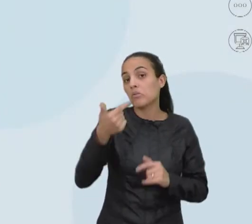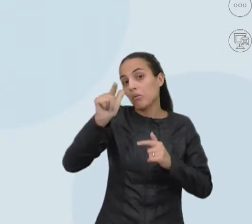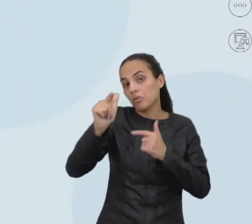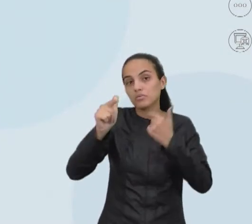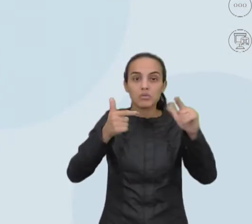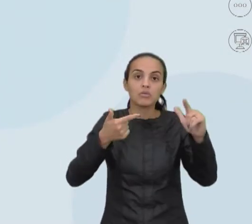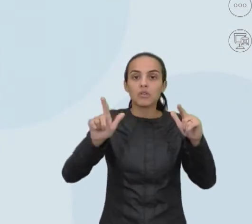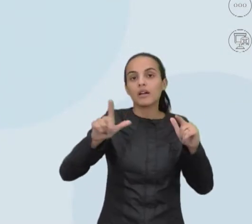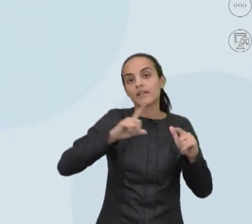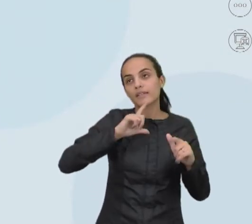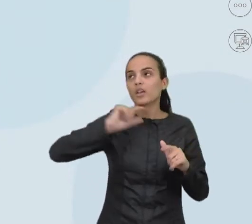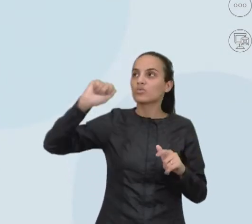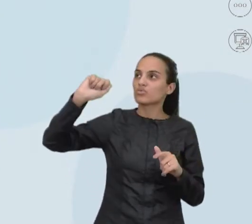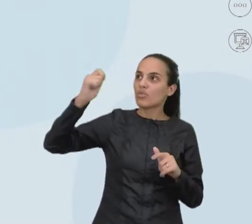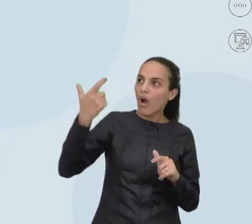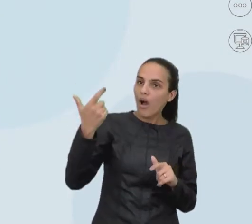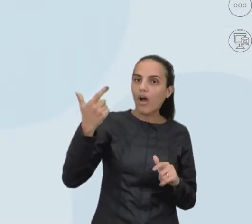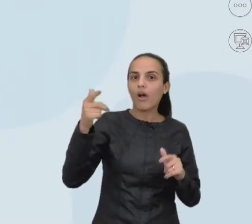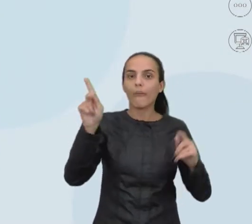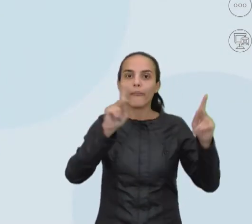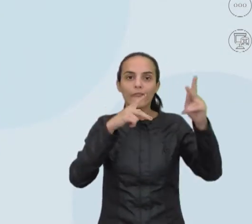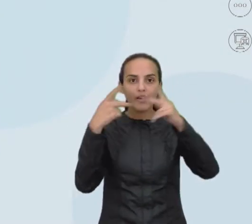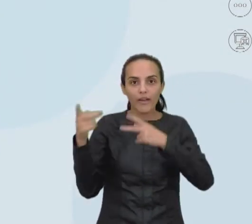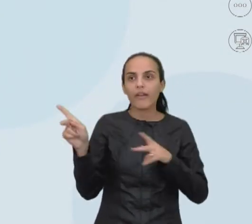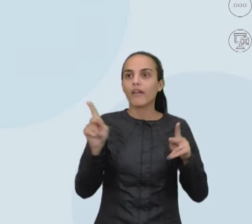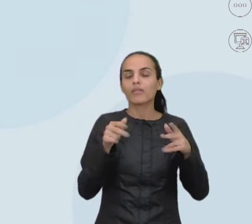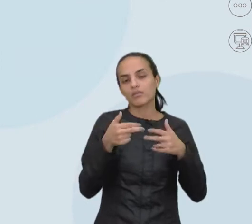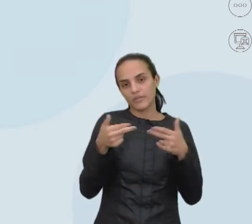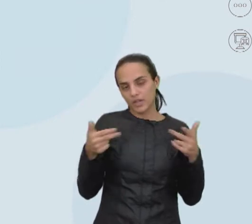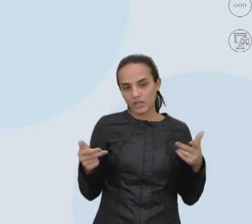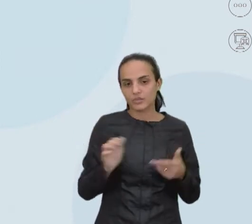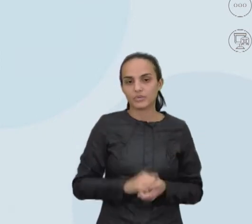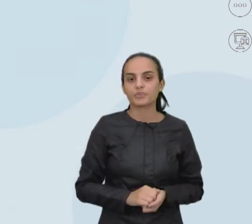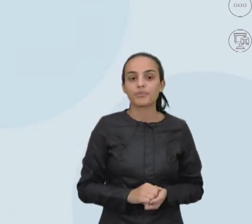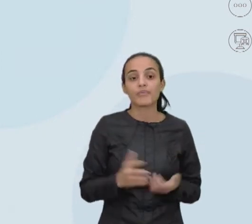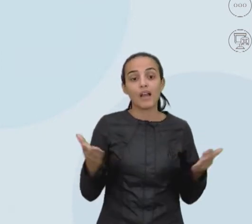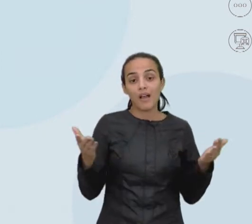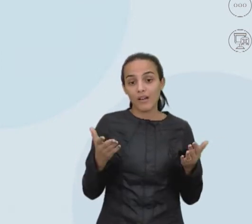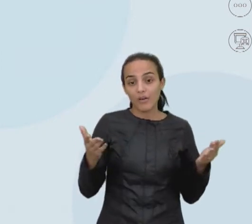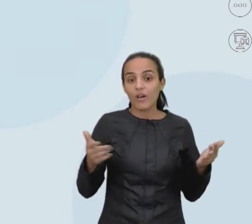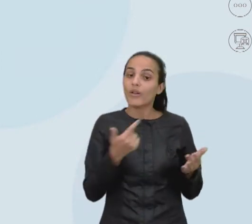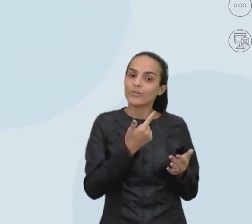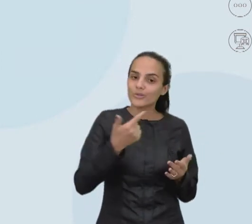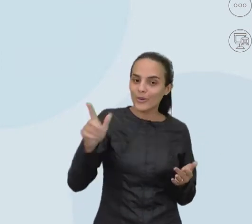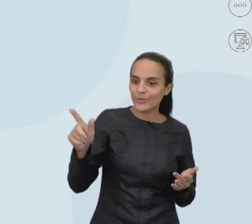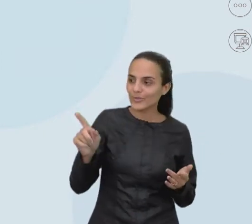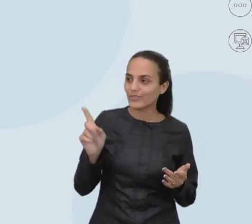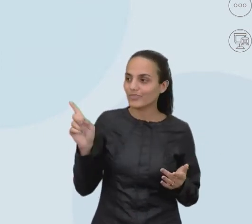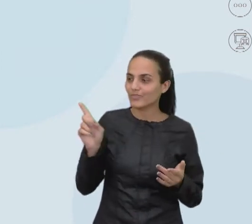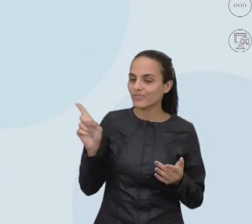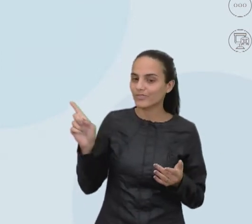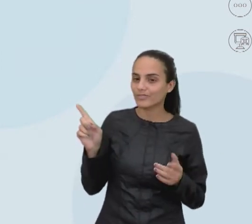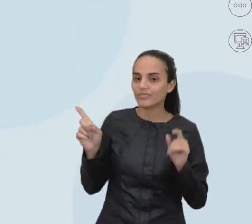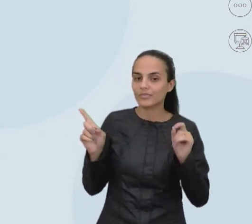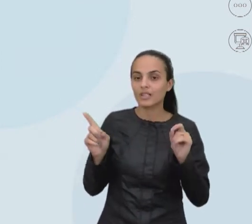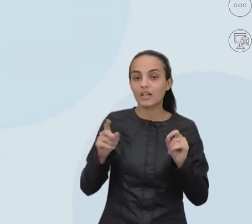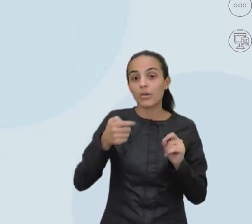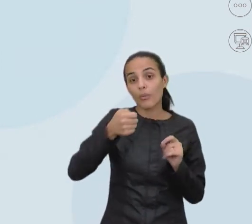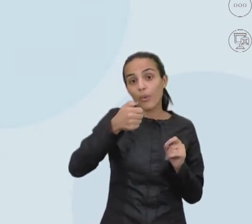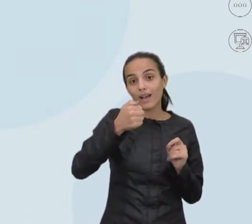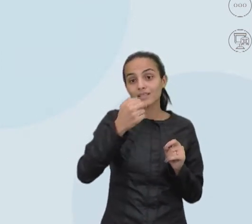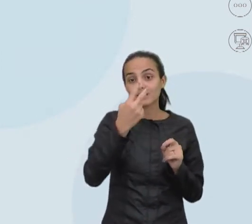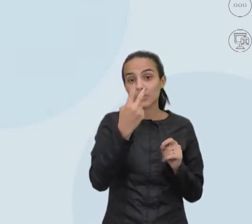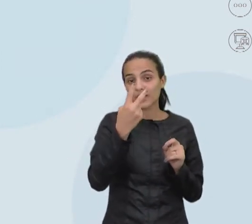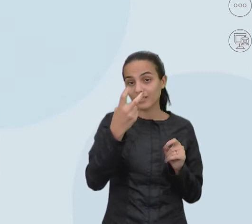entrar, solar, eólica, como eu já falei. E aqui as não renováveis, né, para vocês terem uma ideia, quase 52%,